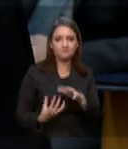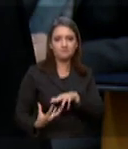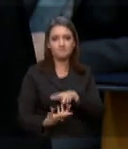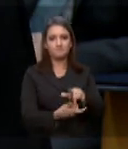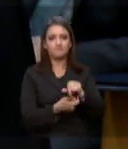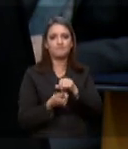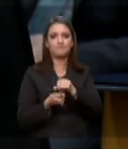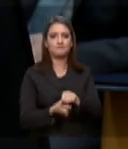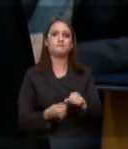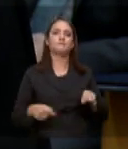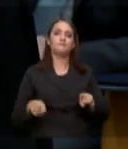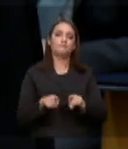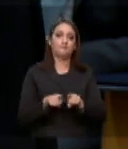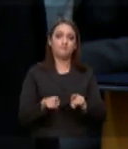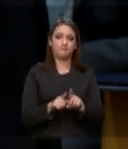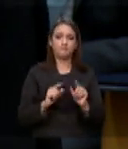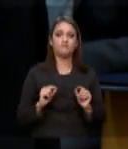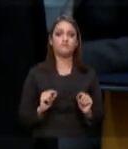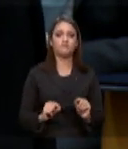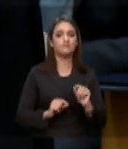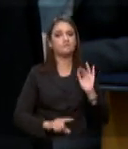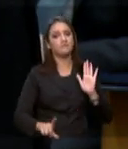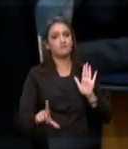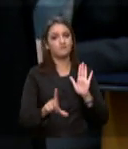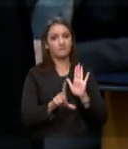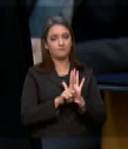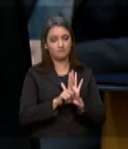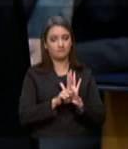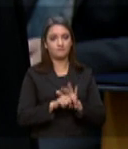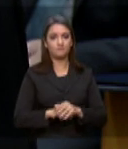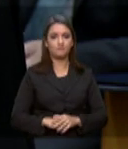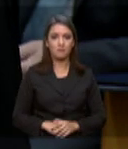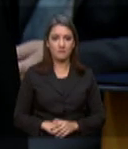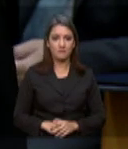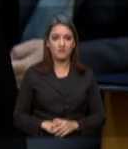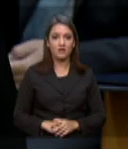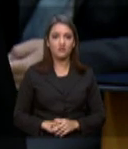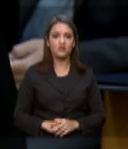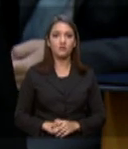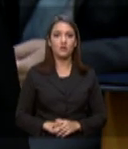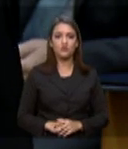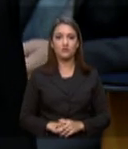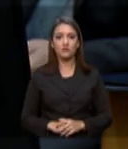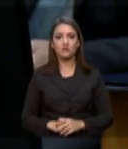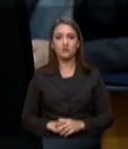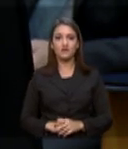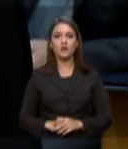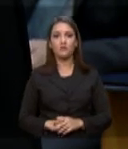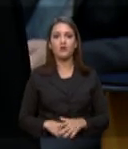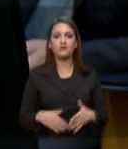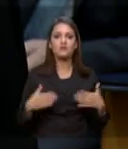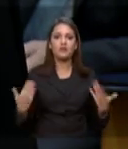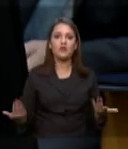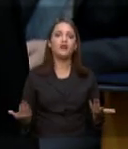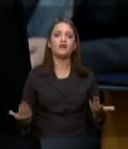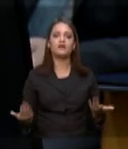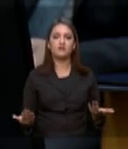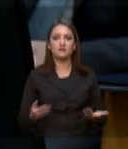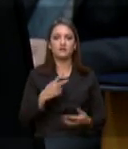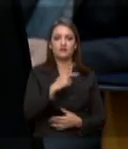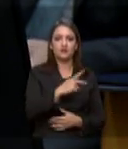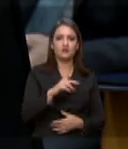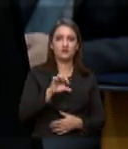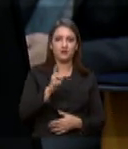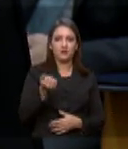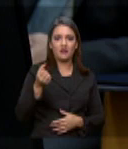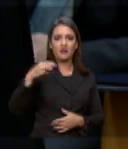internacionais e também na própria legislação nacional. Já se disse que o PPCDAM pode ser considerado uma das mais, ou se